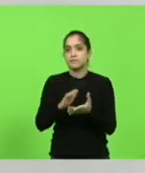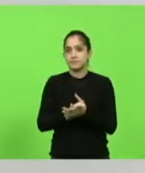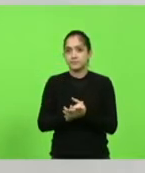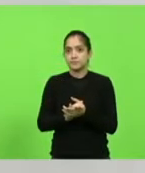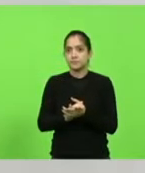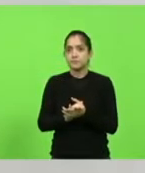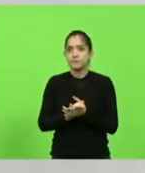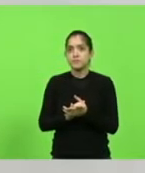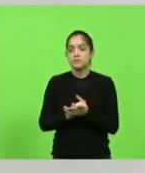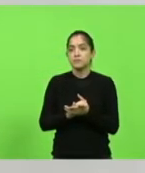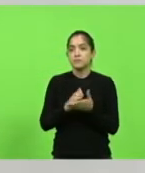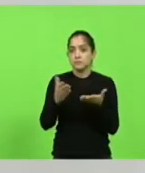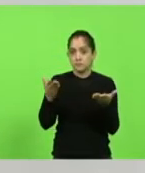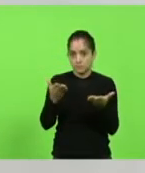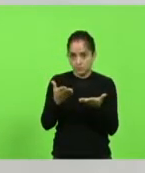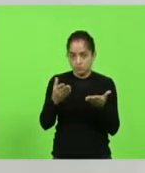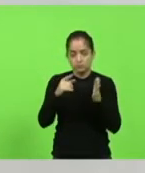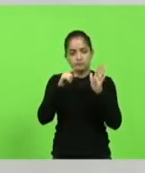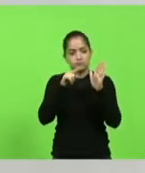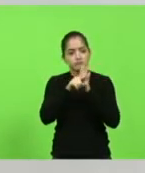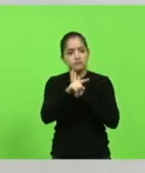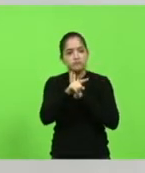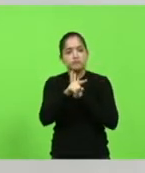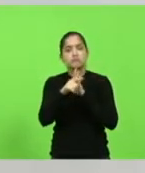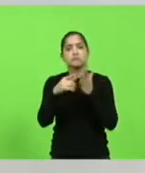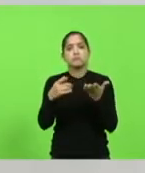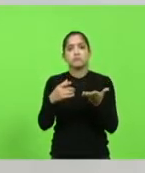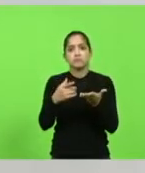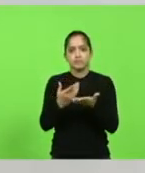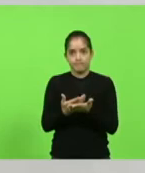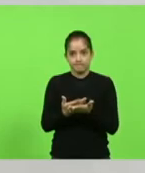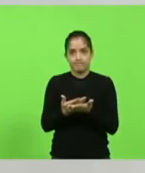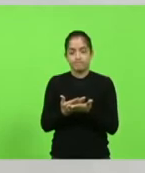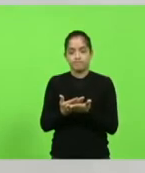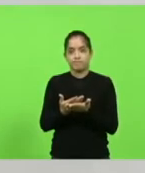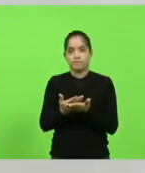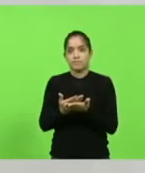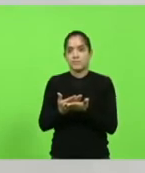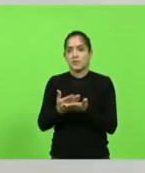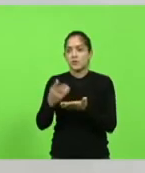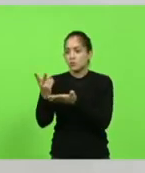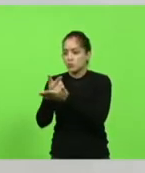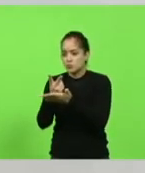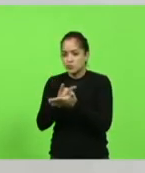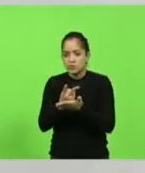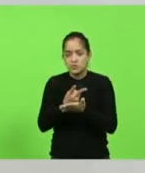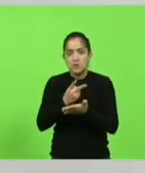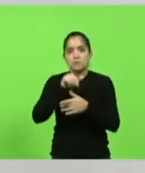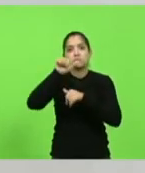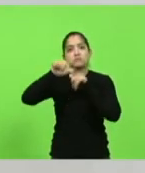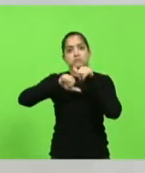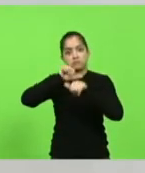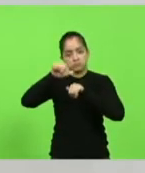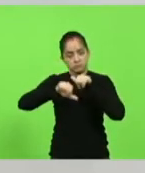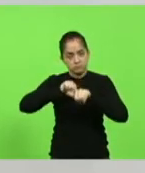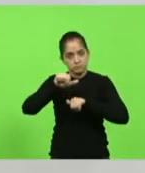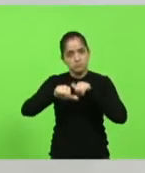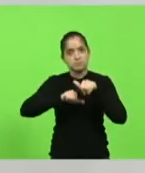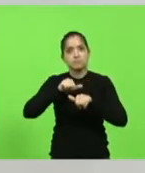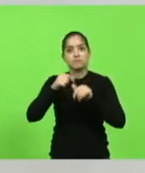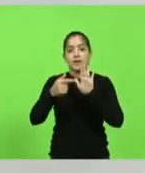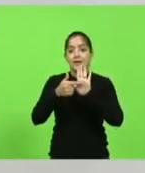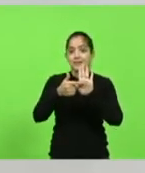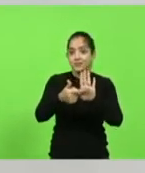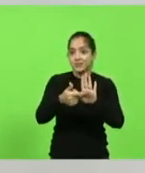todos hoje questionando os abusos do STF, é preciso mudar, na verdade, a indicação